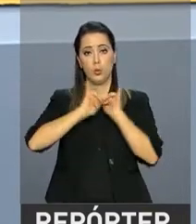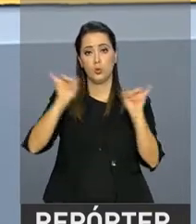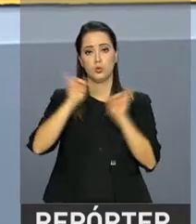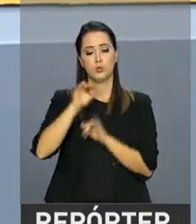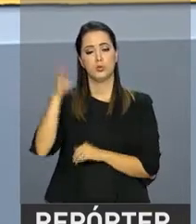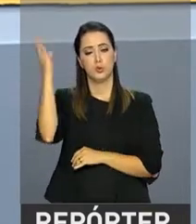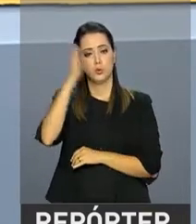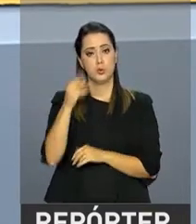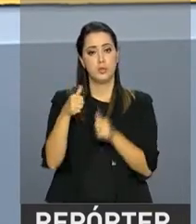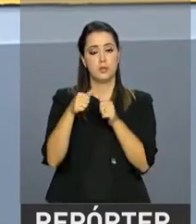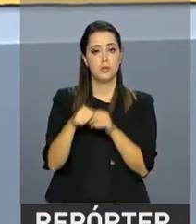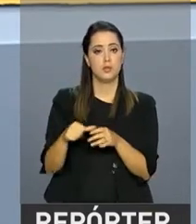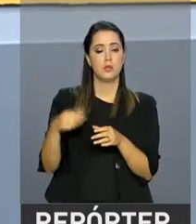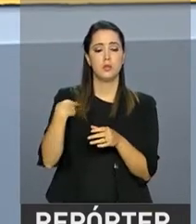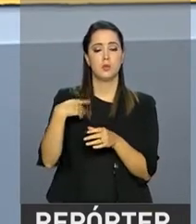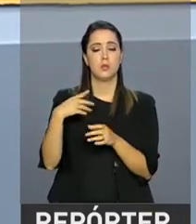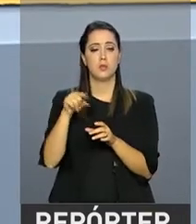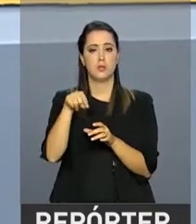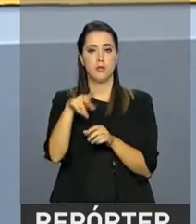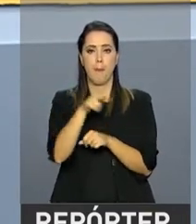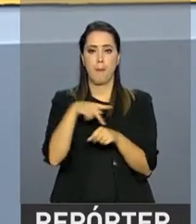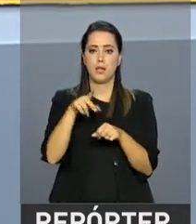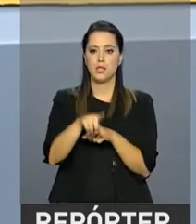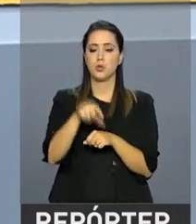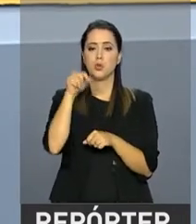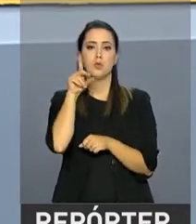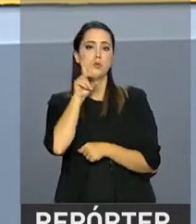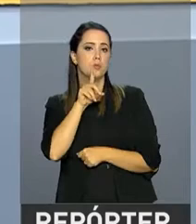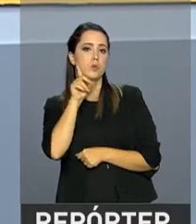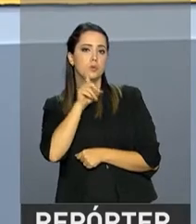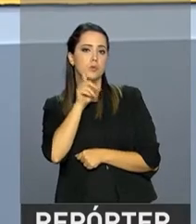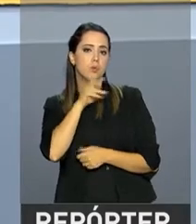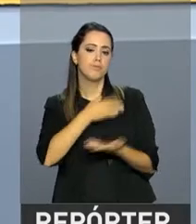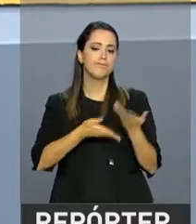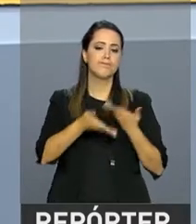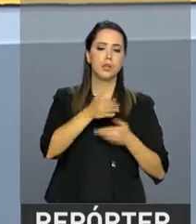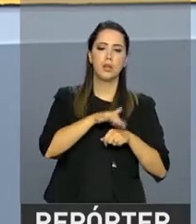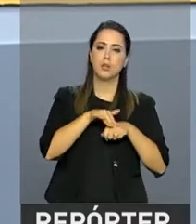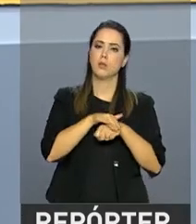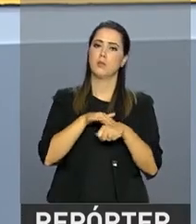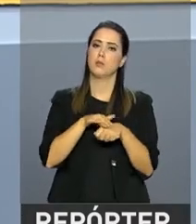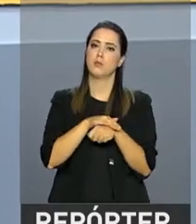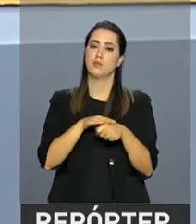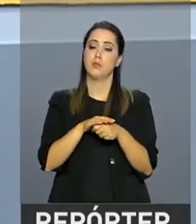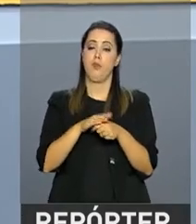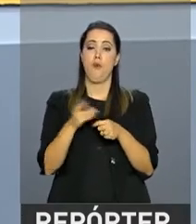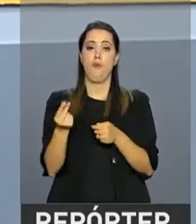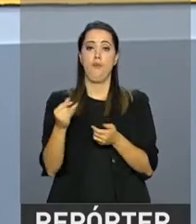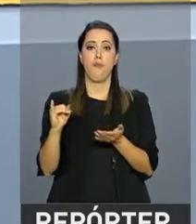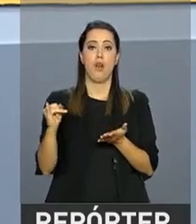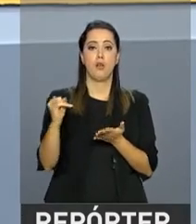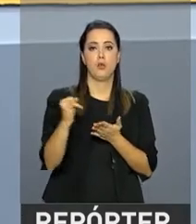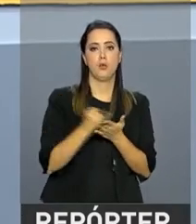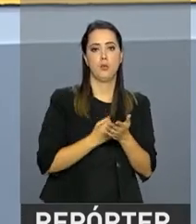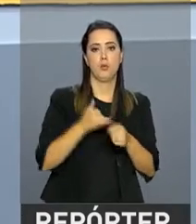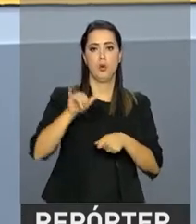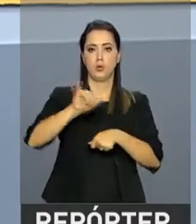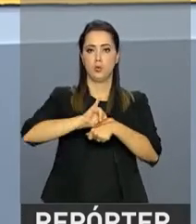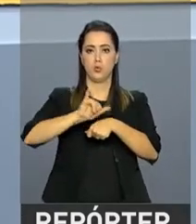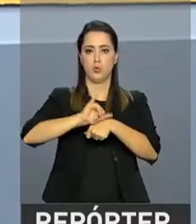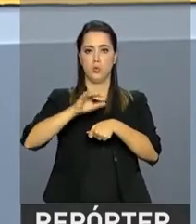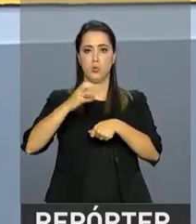entre os países com os quais os estados unidos vão começar a negociar a questão da sobretaxa às importações do aço e do